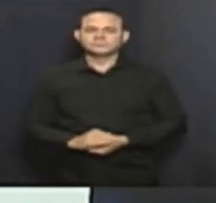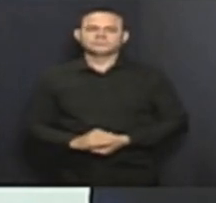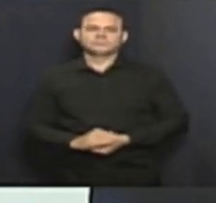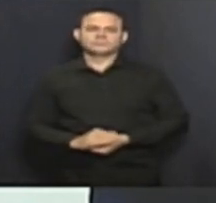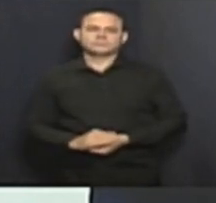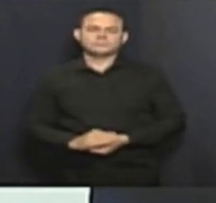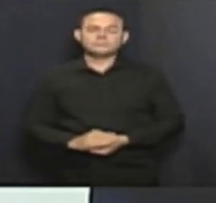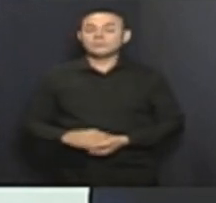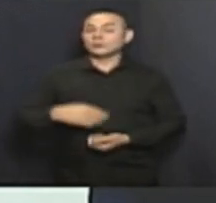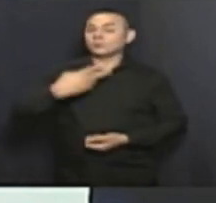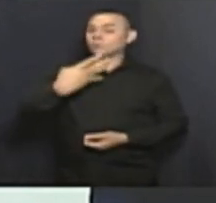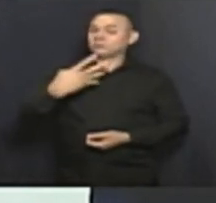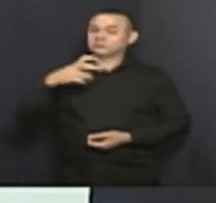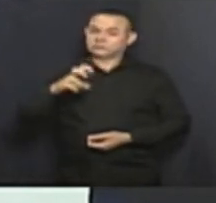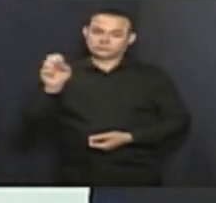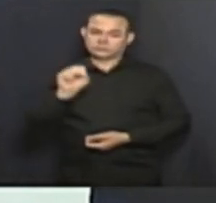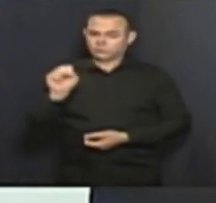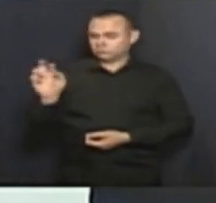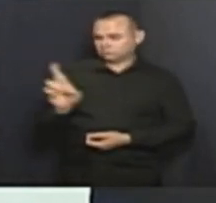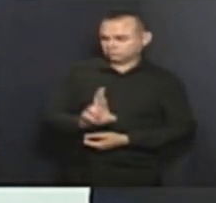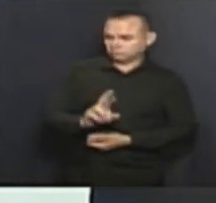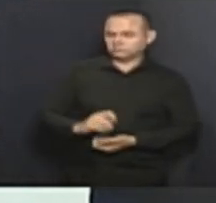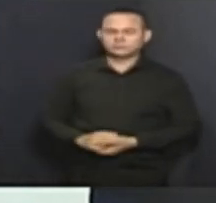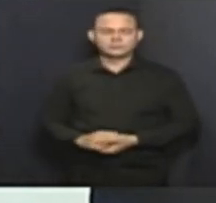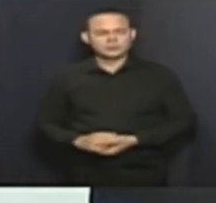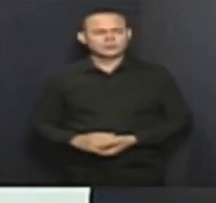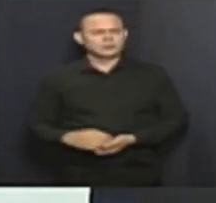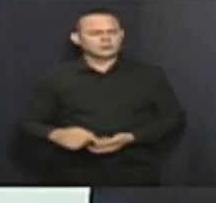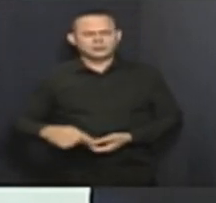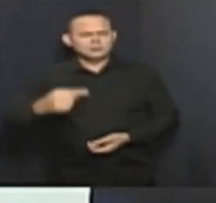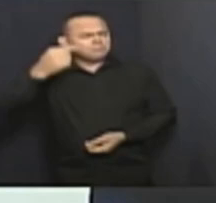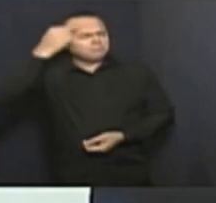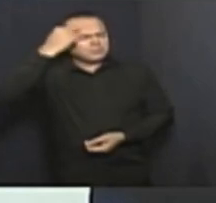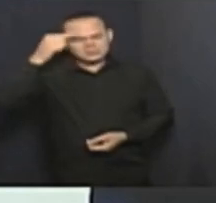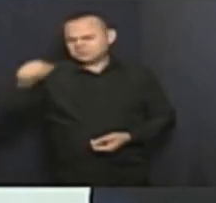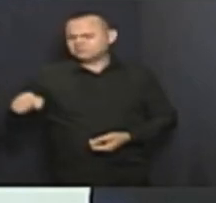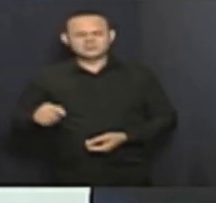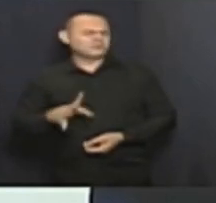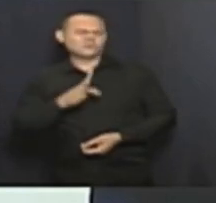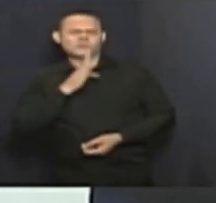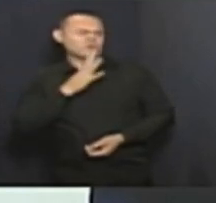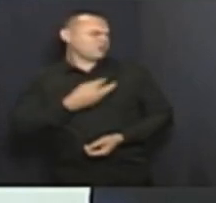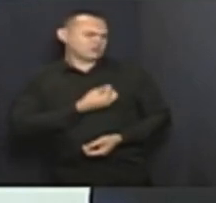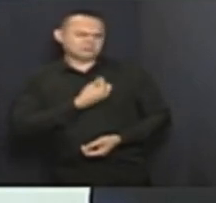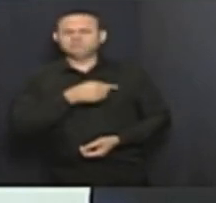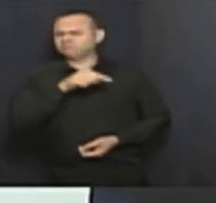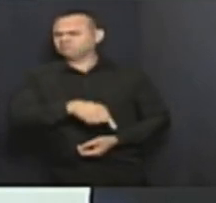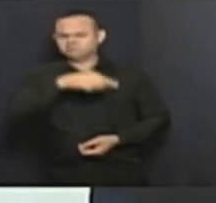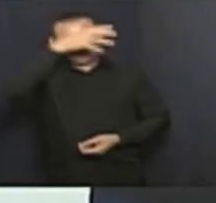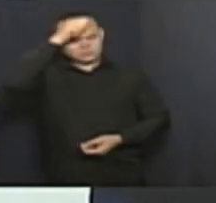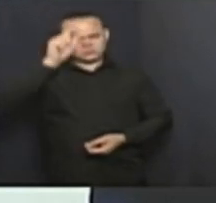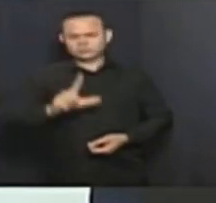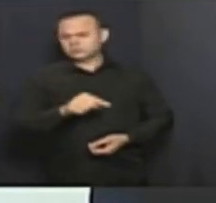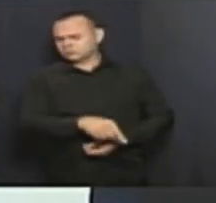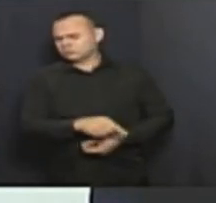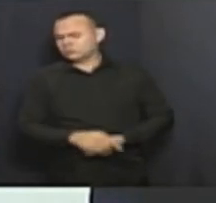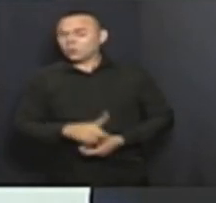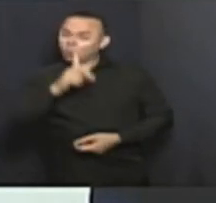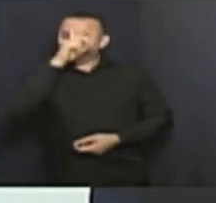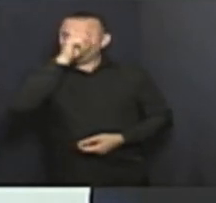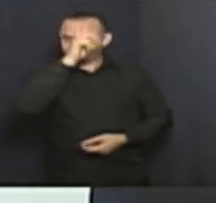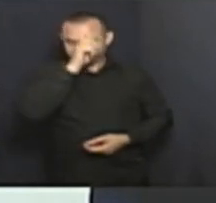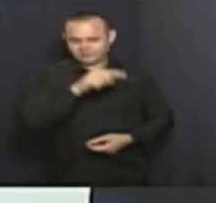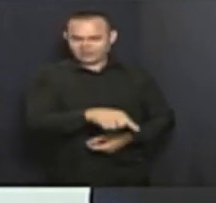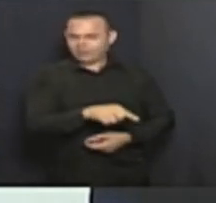45 anos olha eu acho que você não conhece a realidade do mato grosso do sul primeiro que nos hospitais nós fizemos o